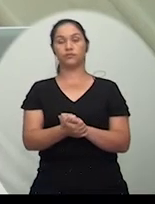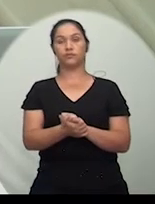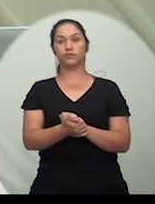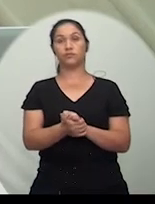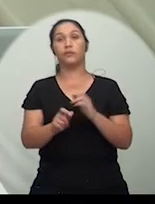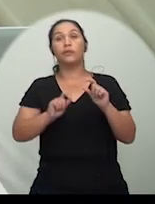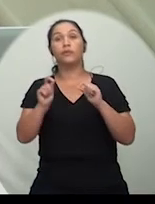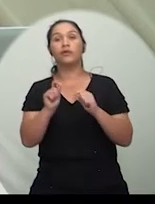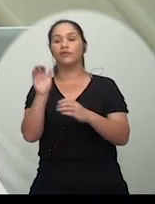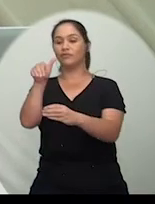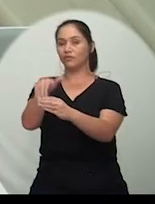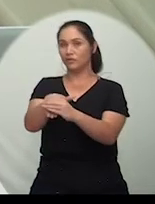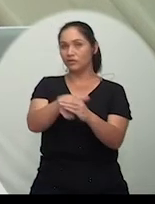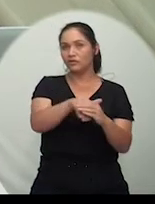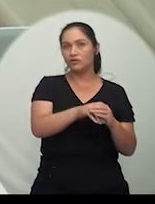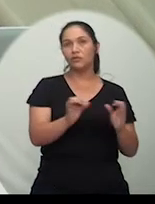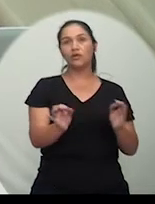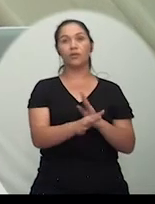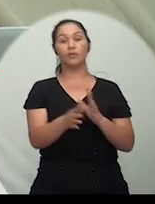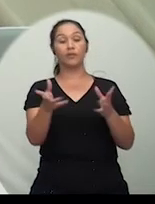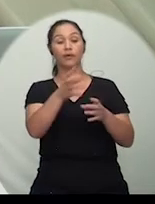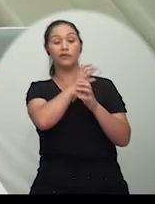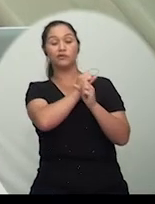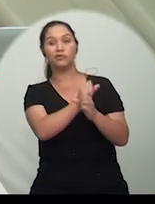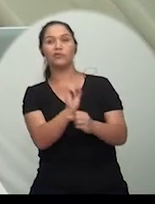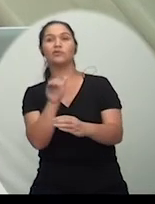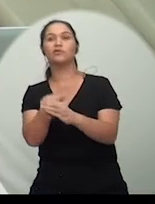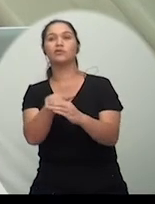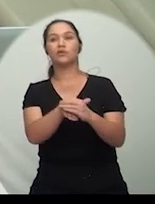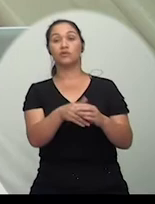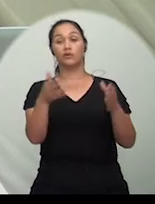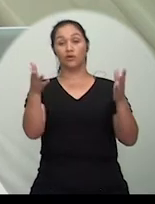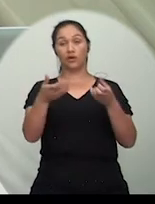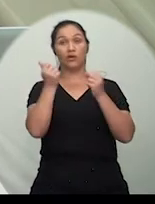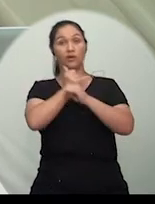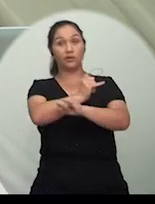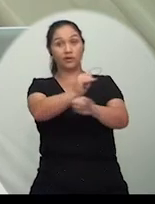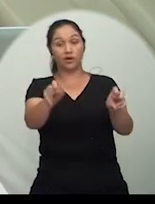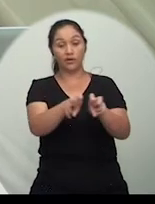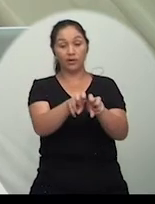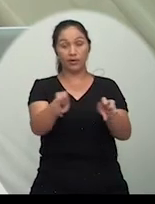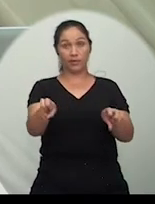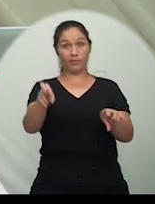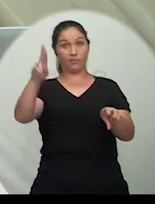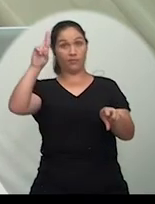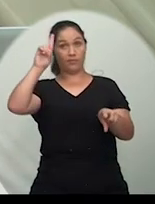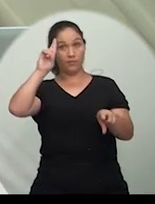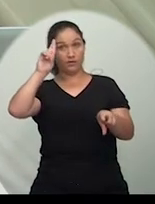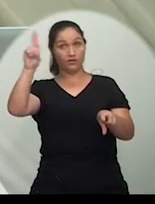Terminada a votação e contabilizados os votos, declaro eleita a mesa diretora biênio